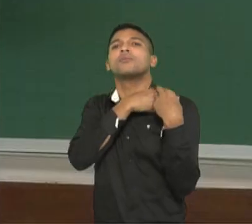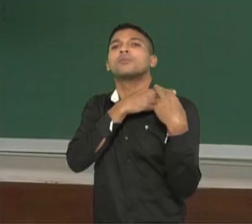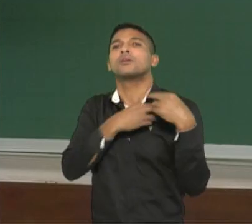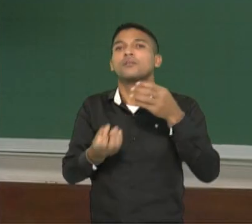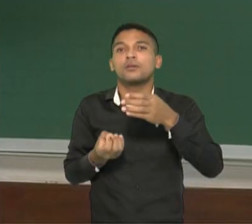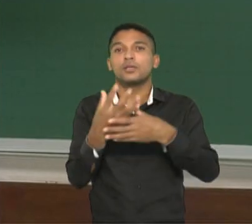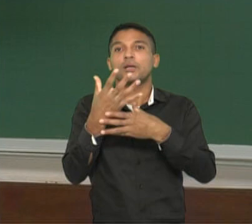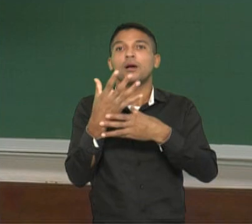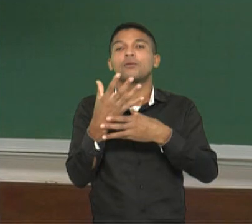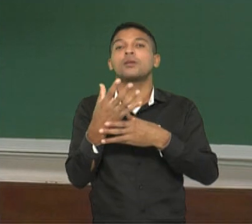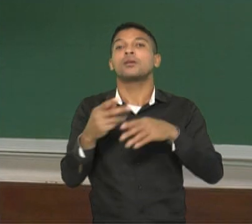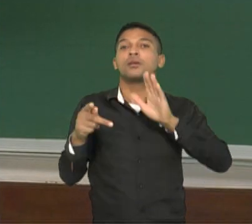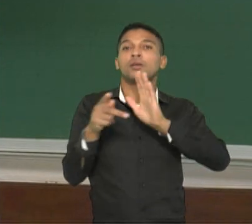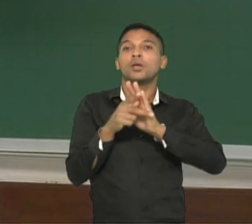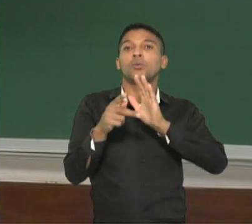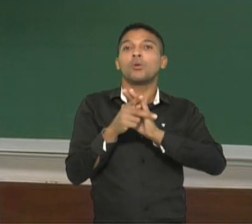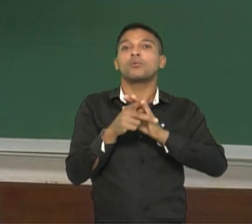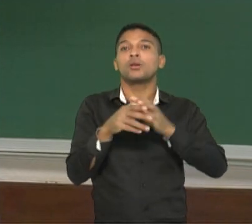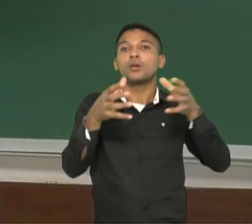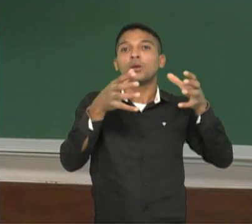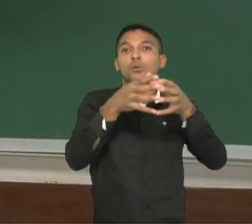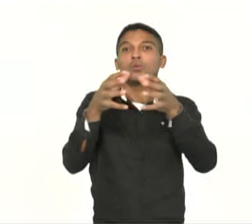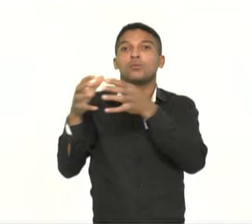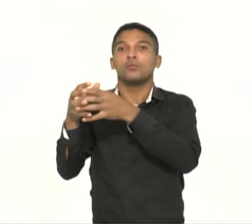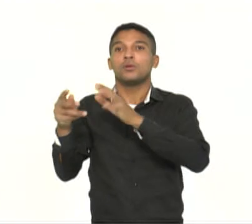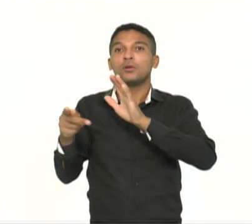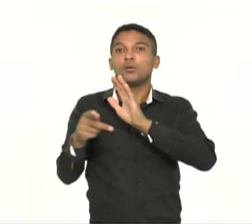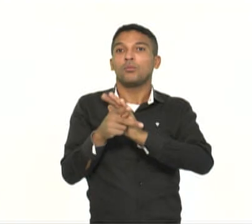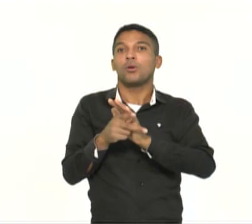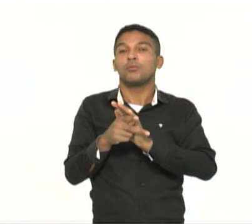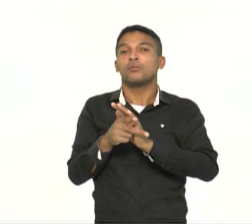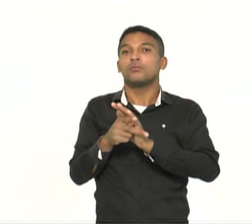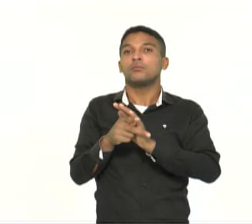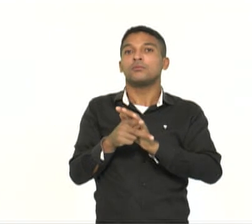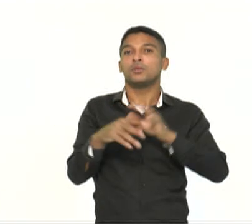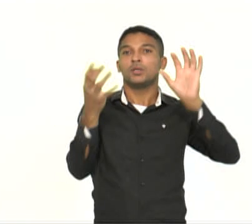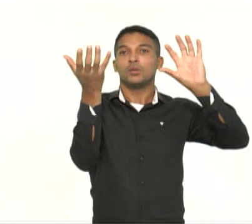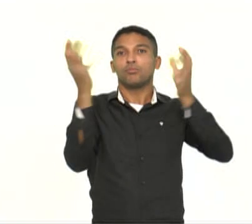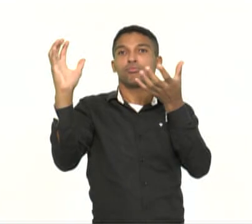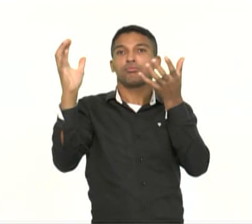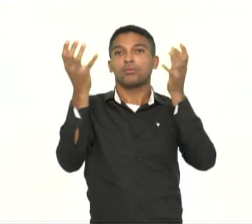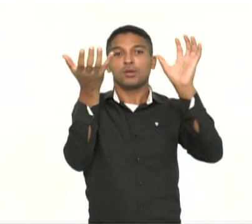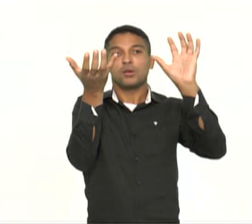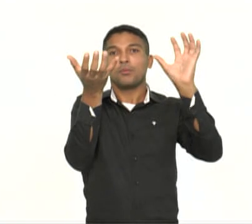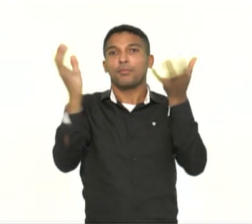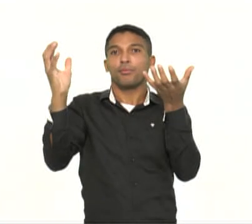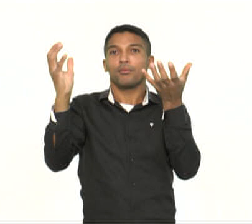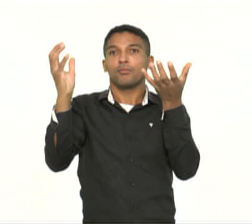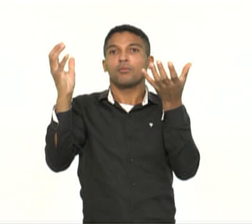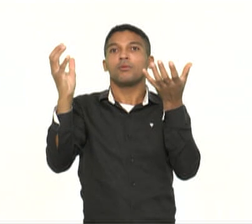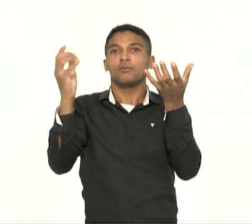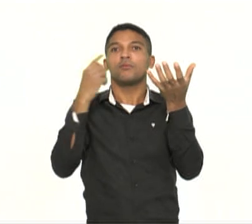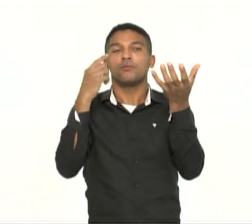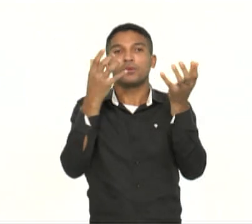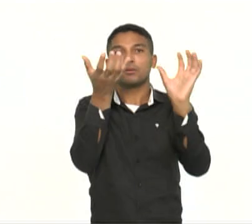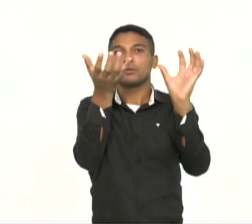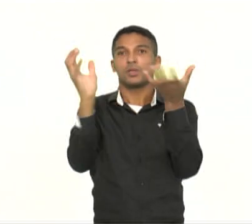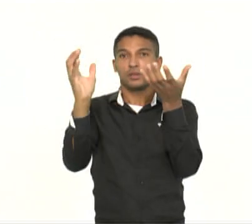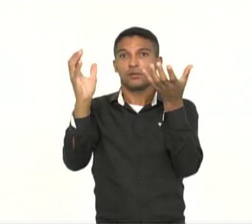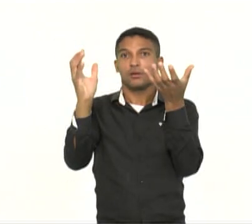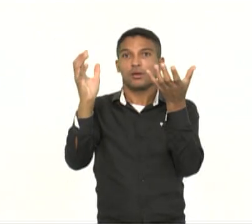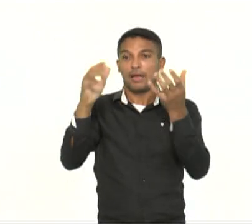criar a classificação dos domínios morfoclimáticos foi o geógrafo e ambientalista Aziz Absaber. E aqui você pode